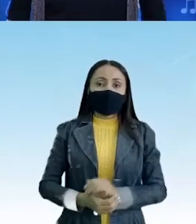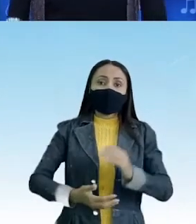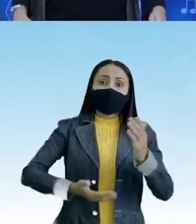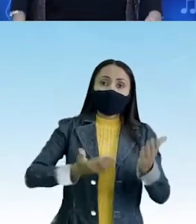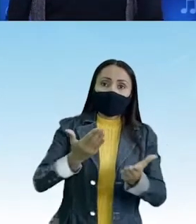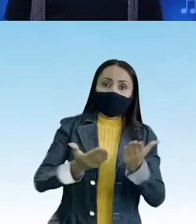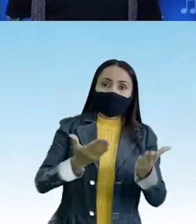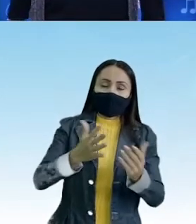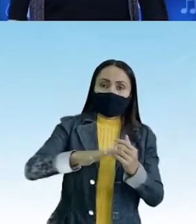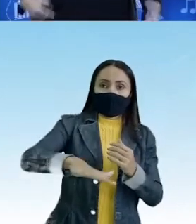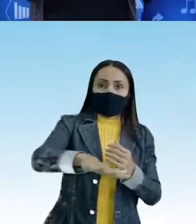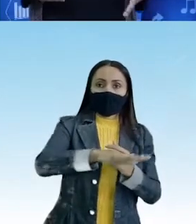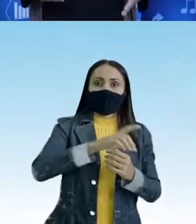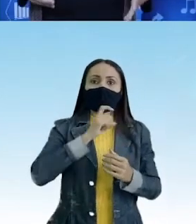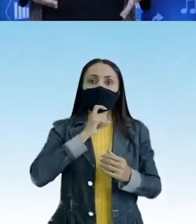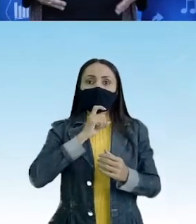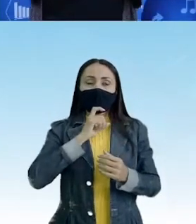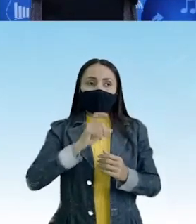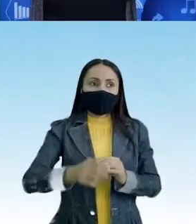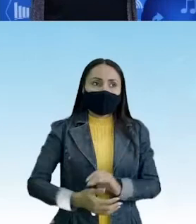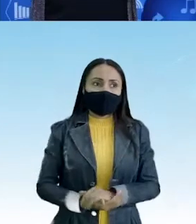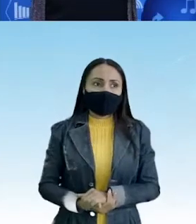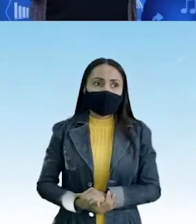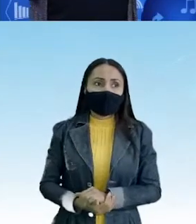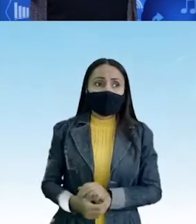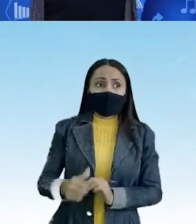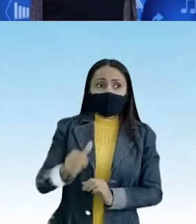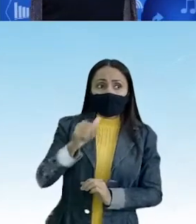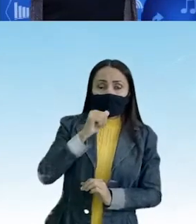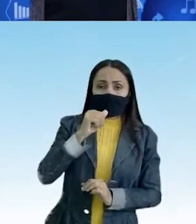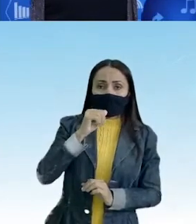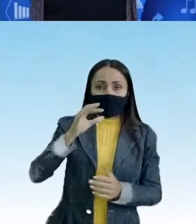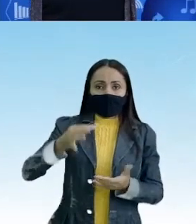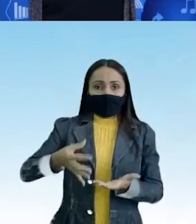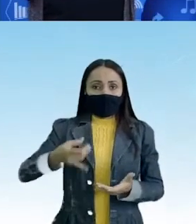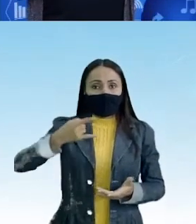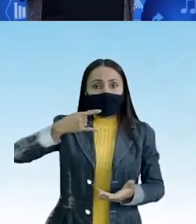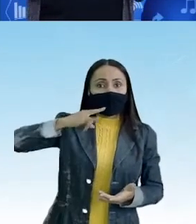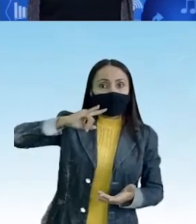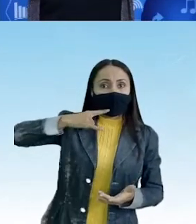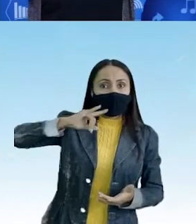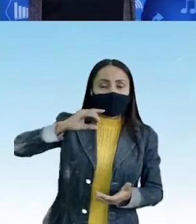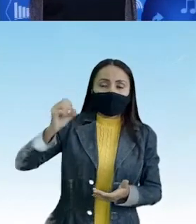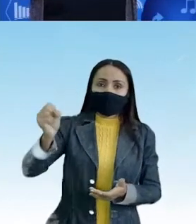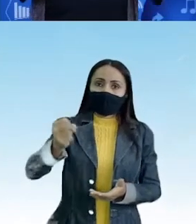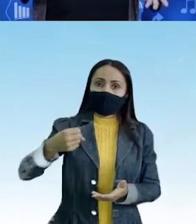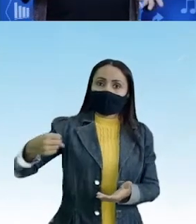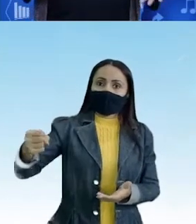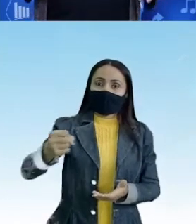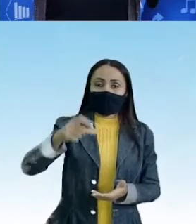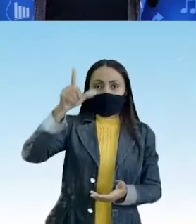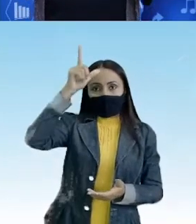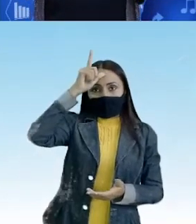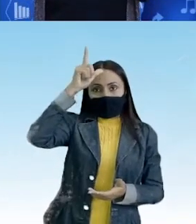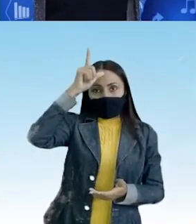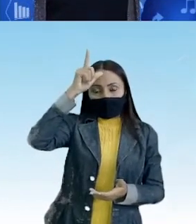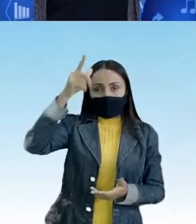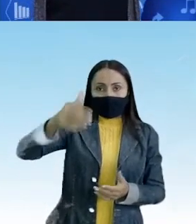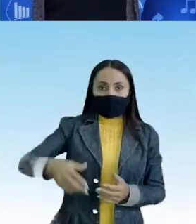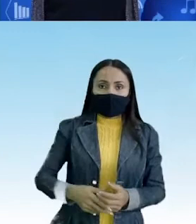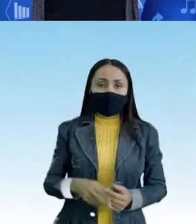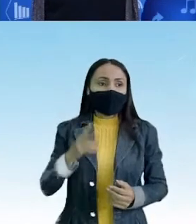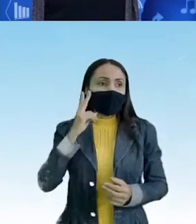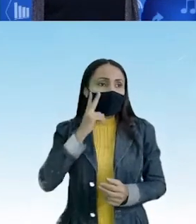região mais fria. As bebidas, gente, vieram a cachaça, a cerveja alemã, a sangria, que veio